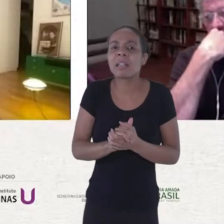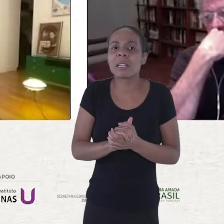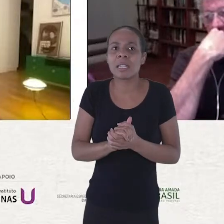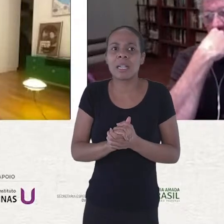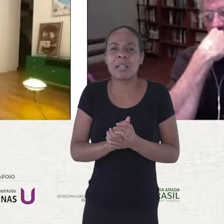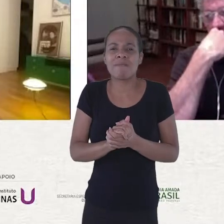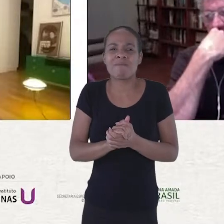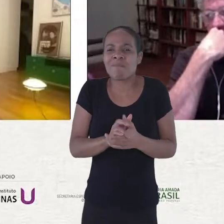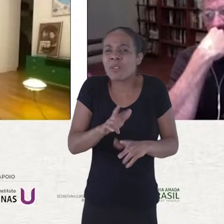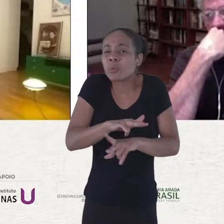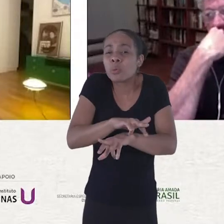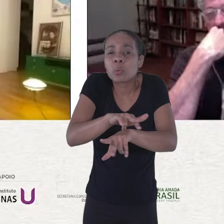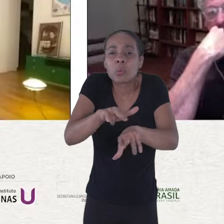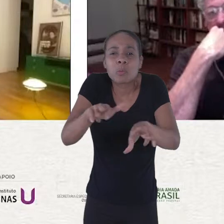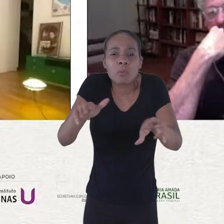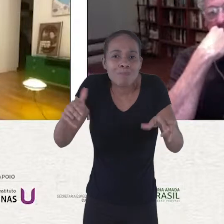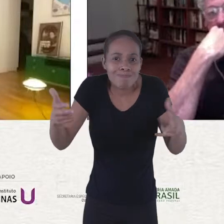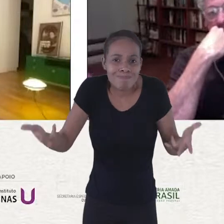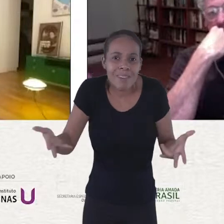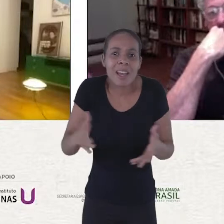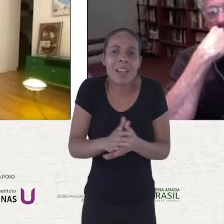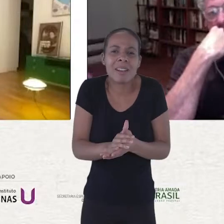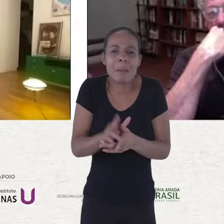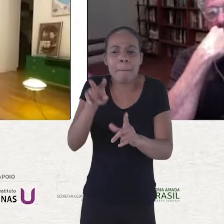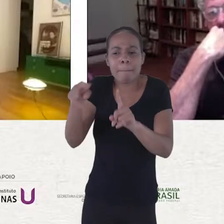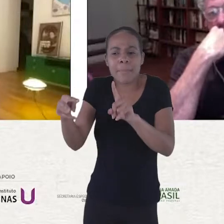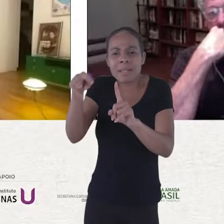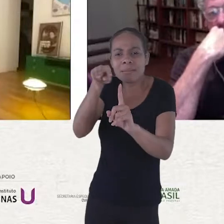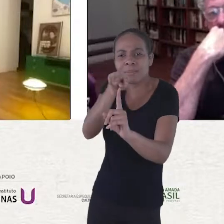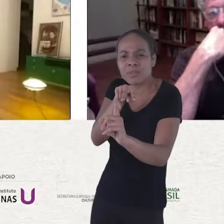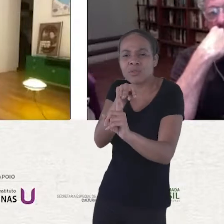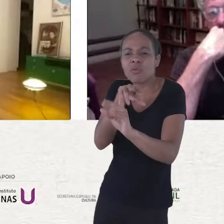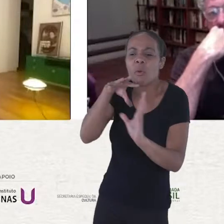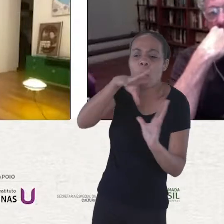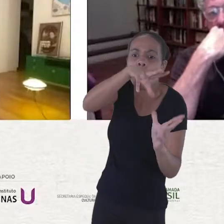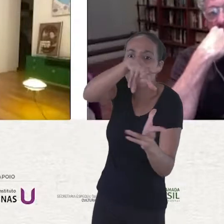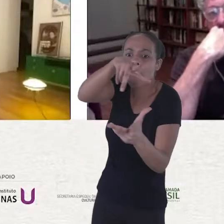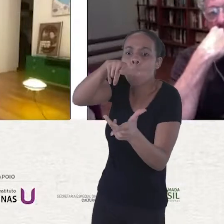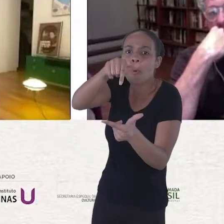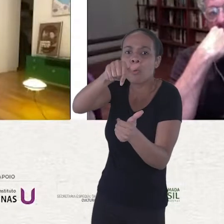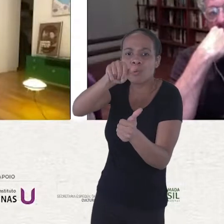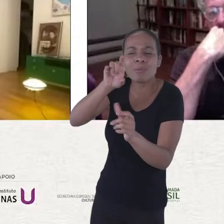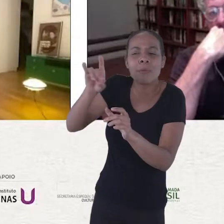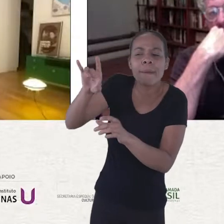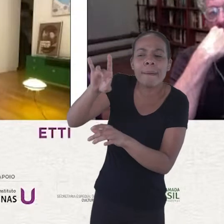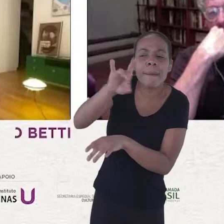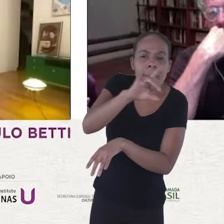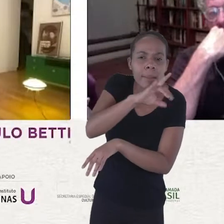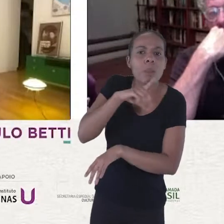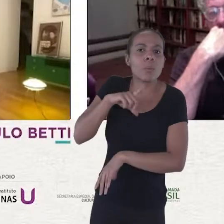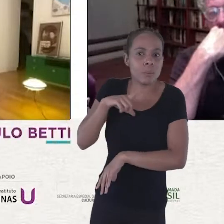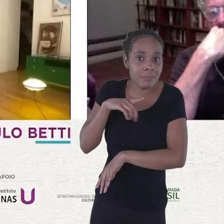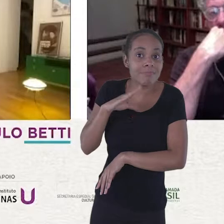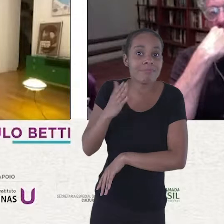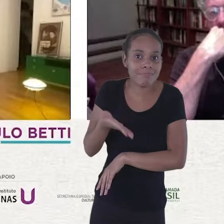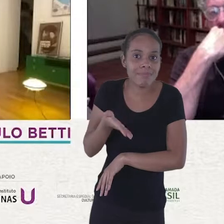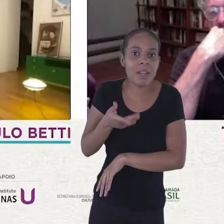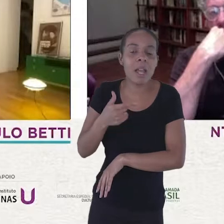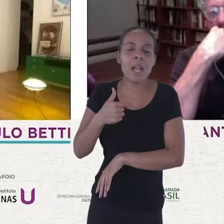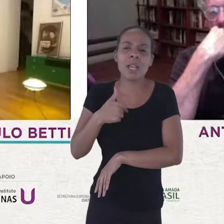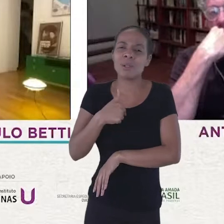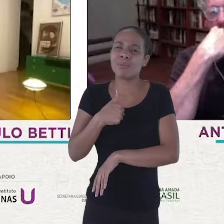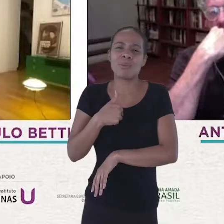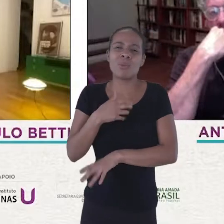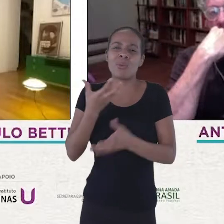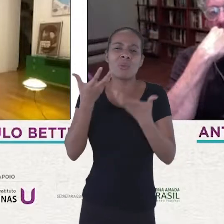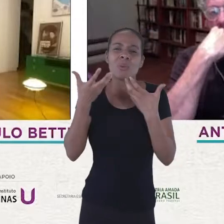esse borbulhar de visão do mundo, todos nós temos, e eu não queria morrer com